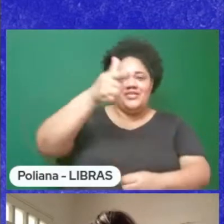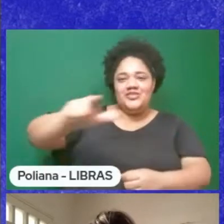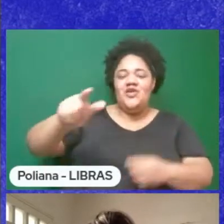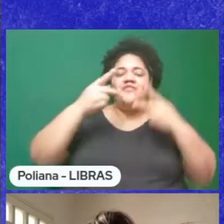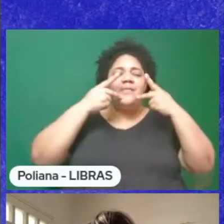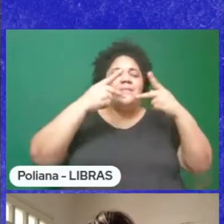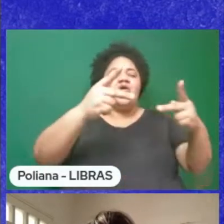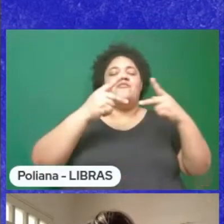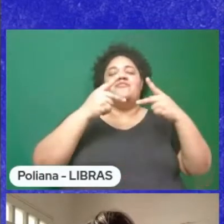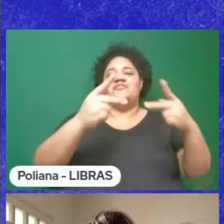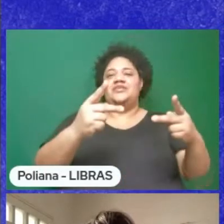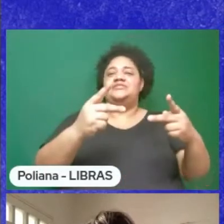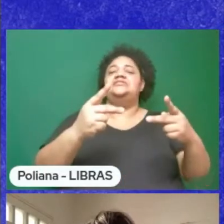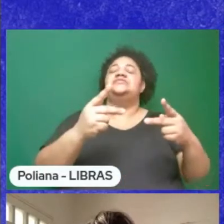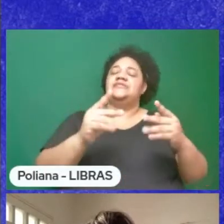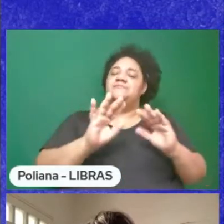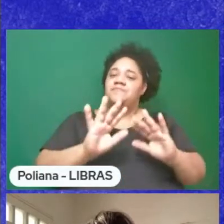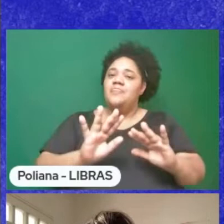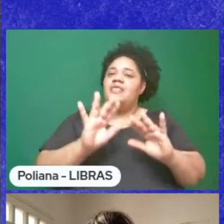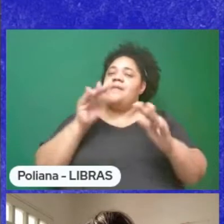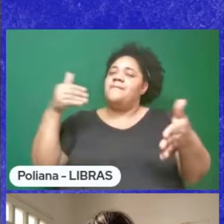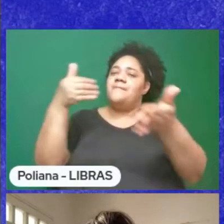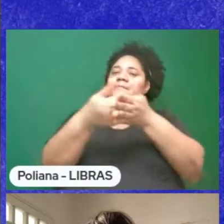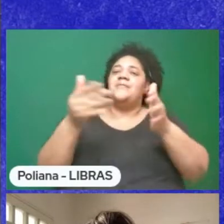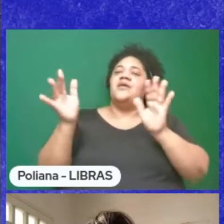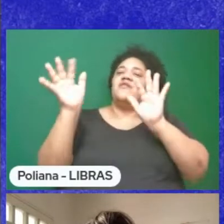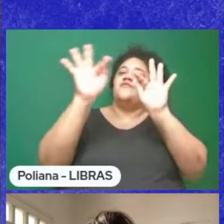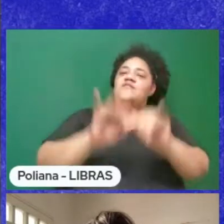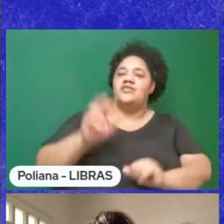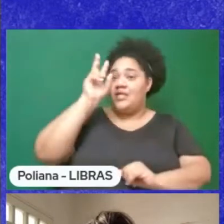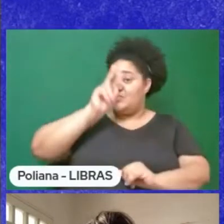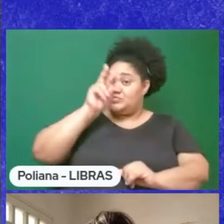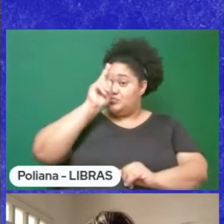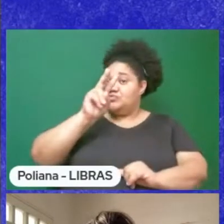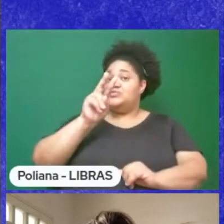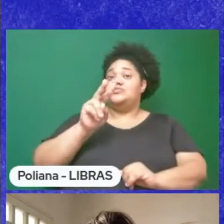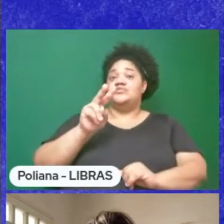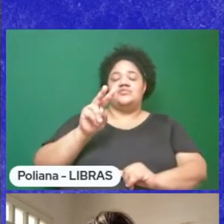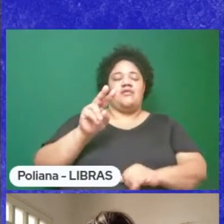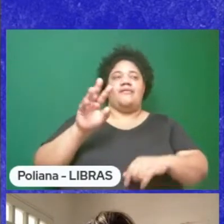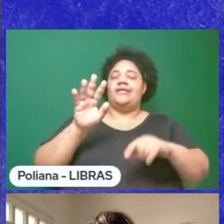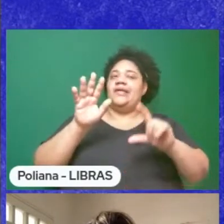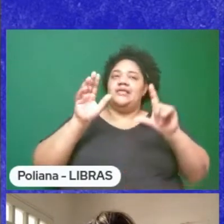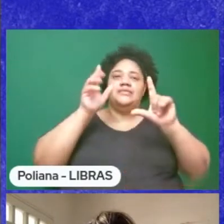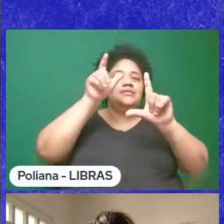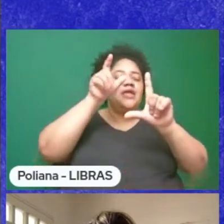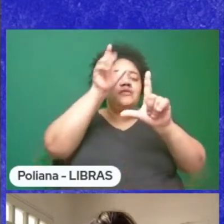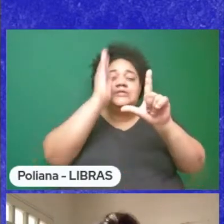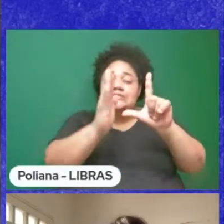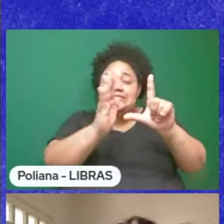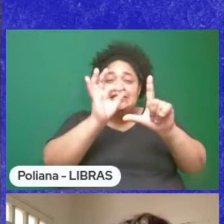tem ali mais pro final dessa história, aquela cena muito linda e muito emblemática, que é uma